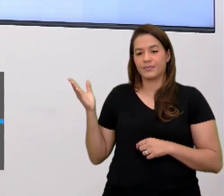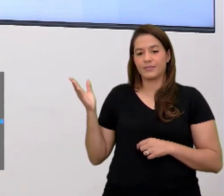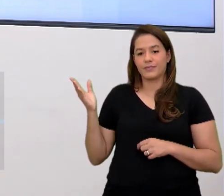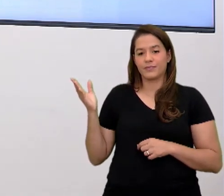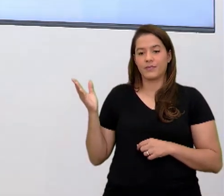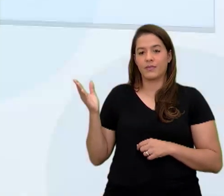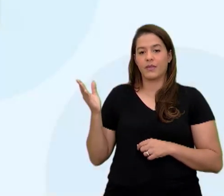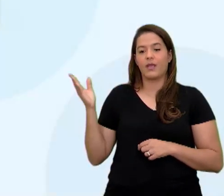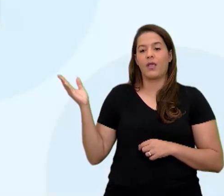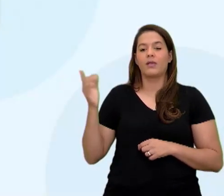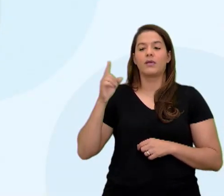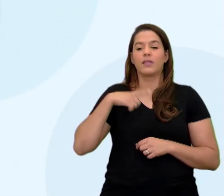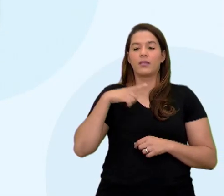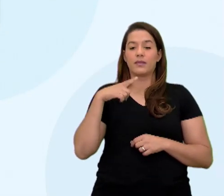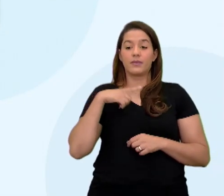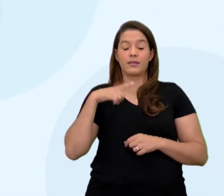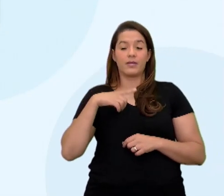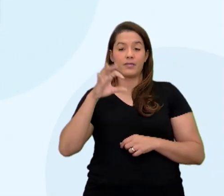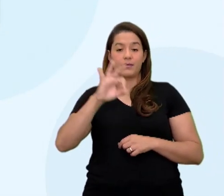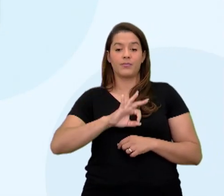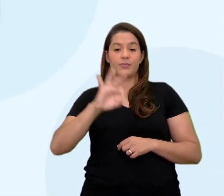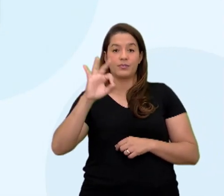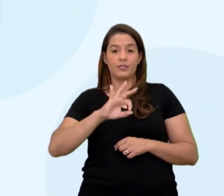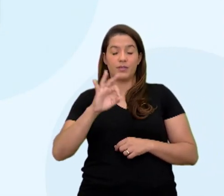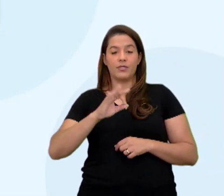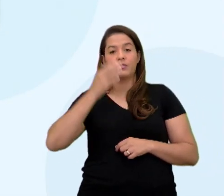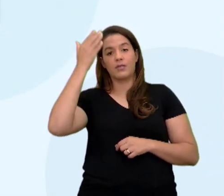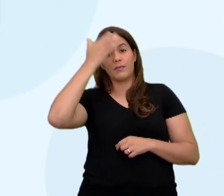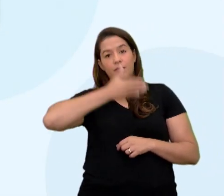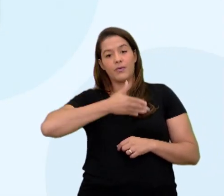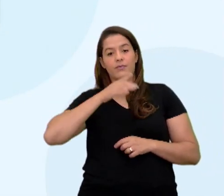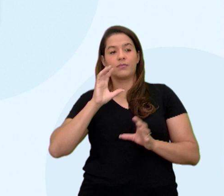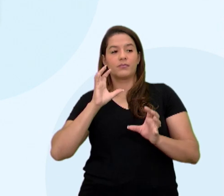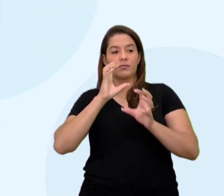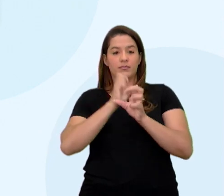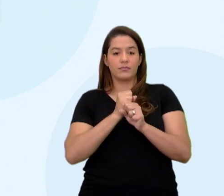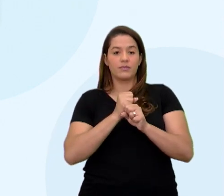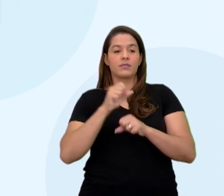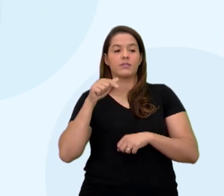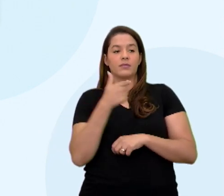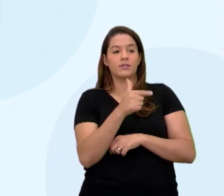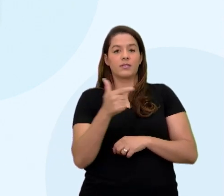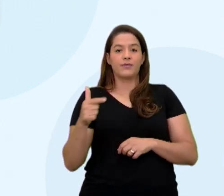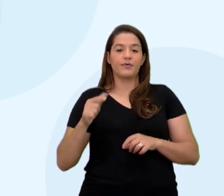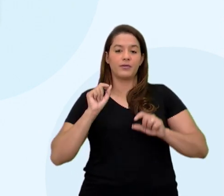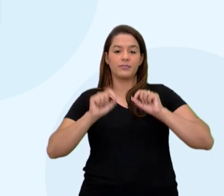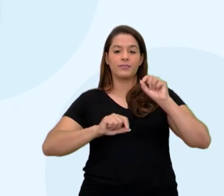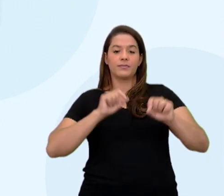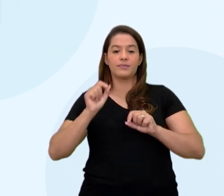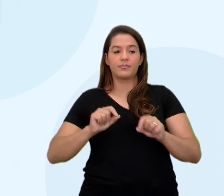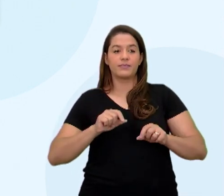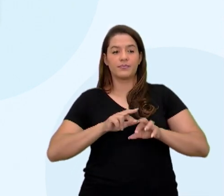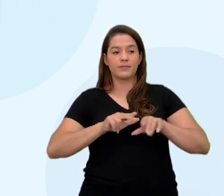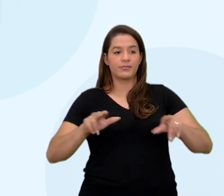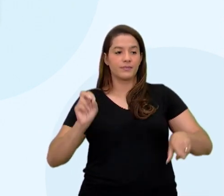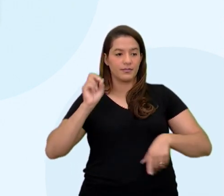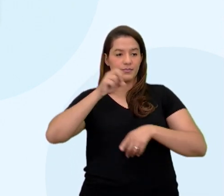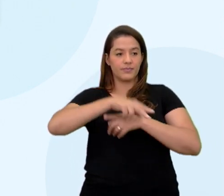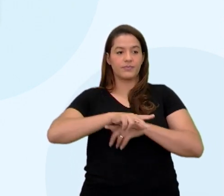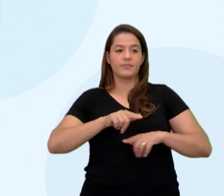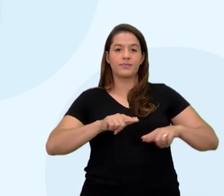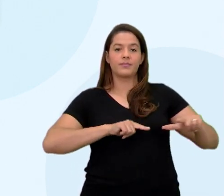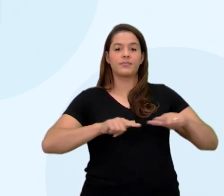O índice, que no caso aqui é o ideal, prova matematicamente que não existem pessoas sem ocupação lá na